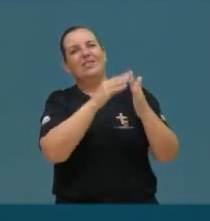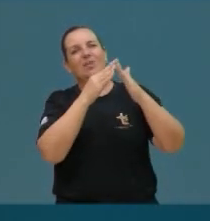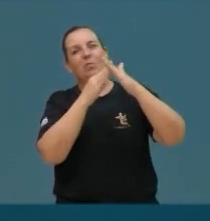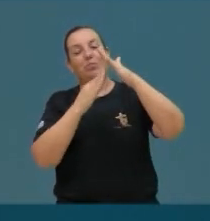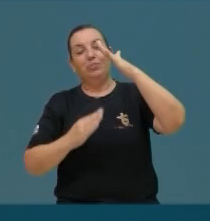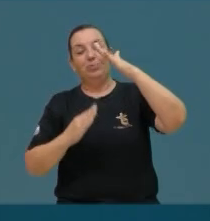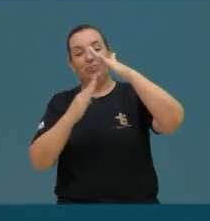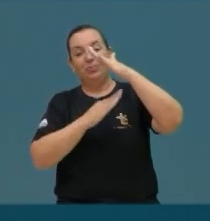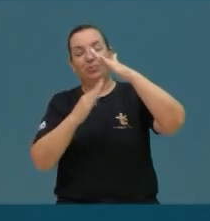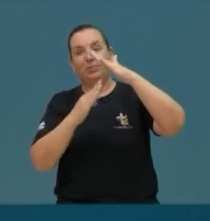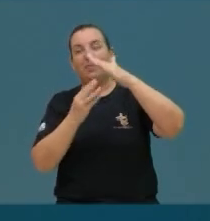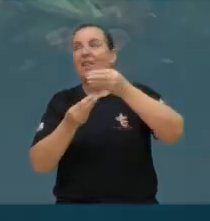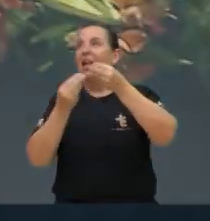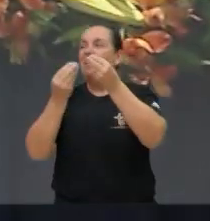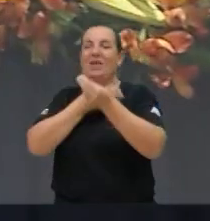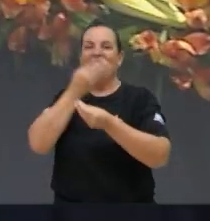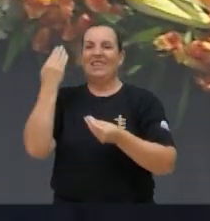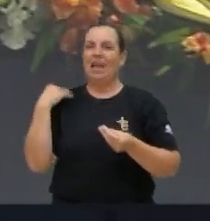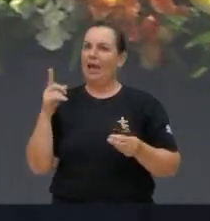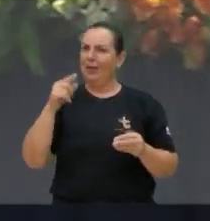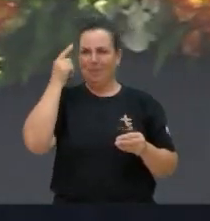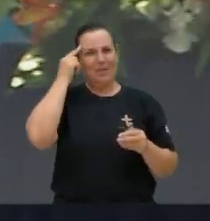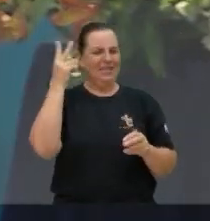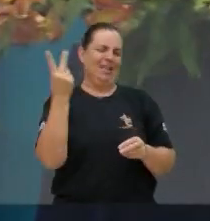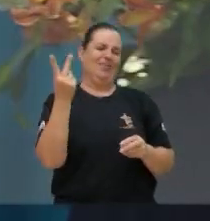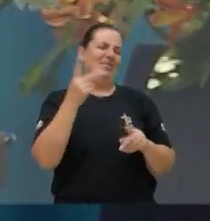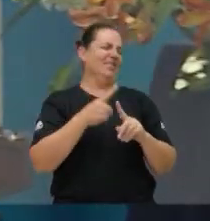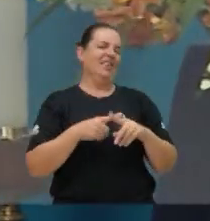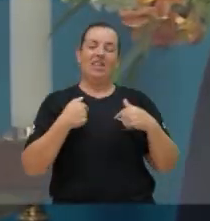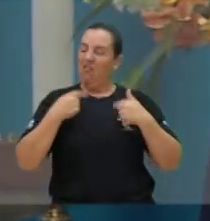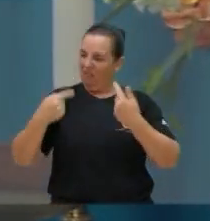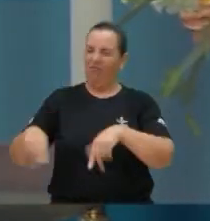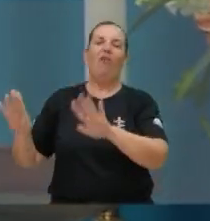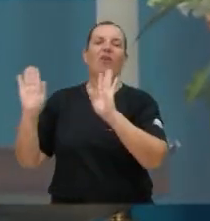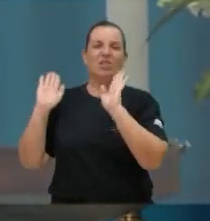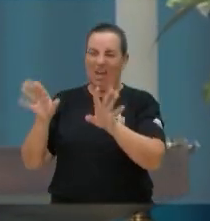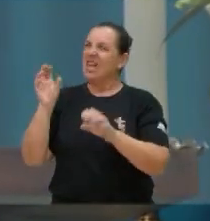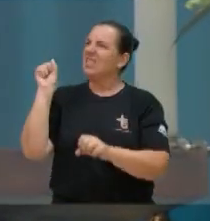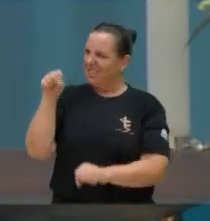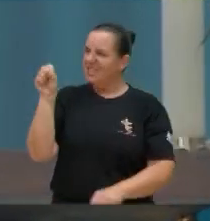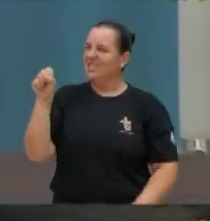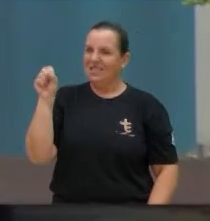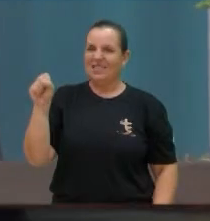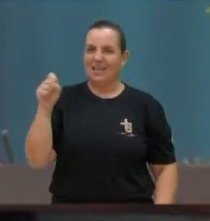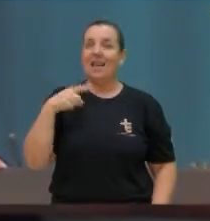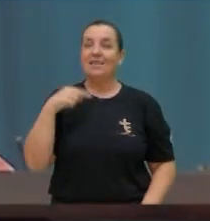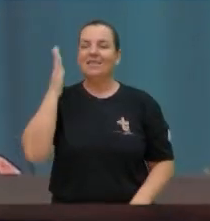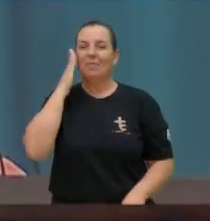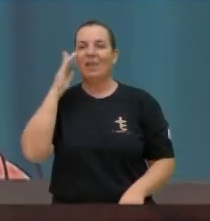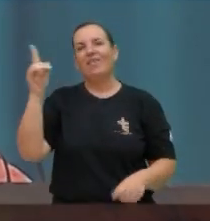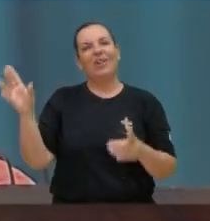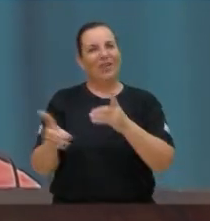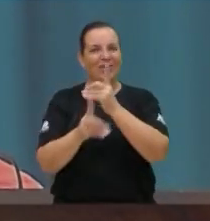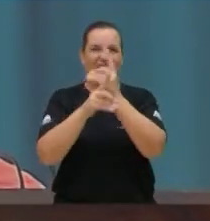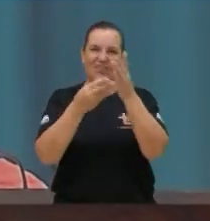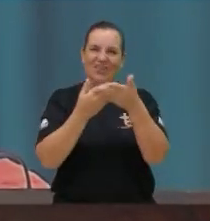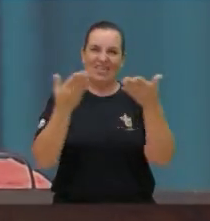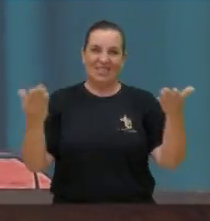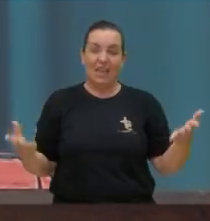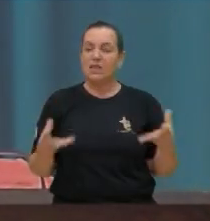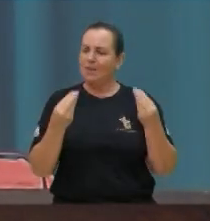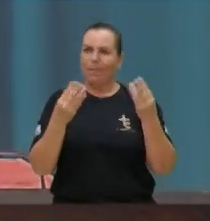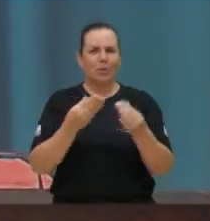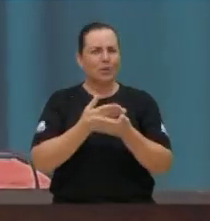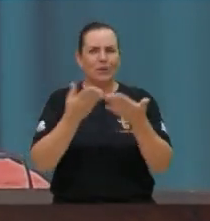é lógico que eu não pensei duas vezes. Eu falei: eu vou, porque eu sei que aqui eu encontraria você, e eu sei que muitos de